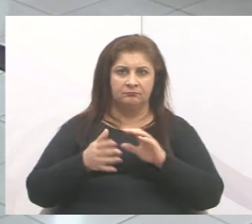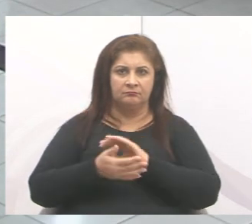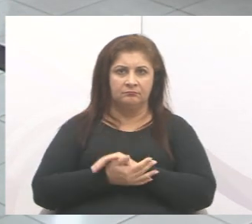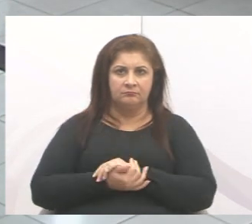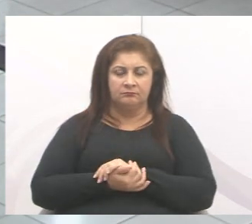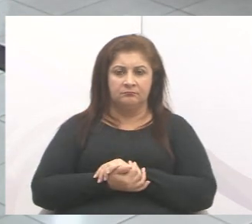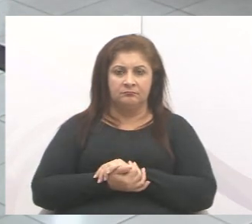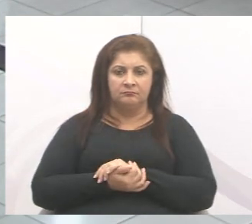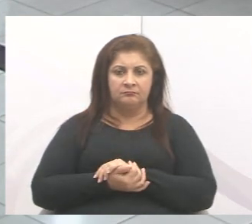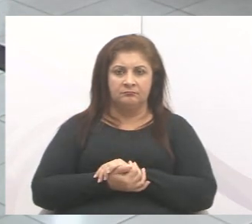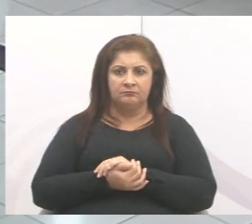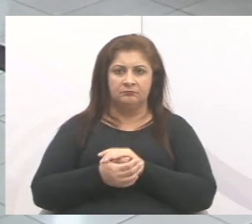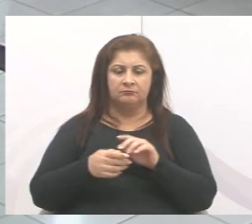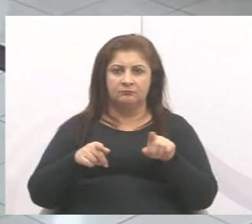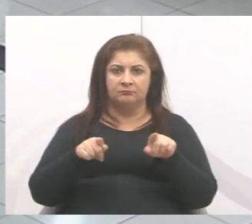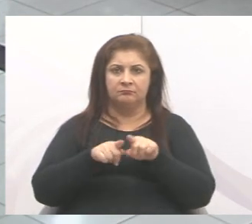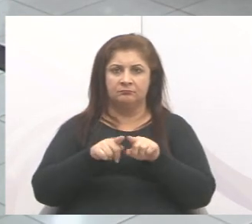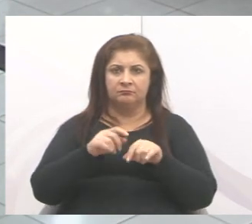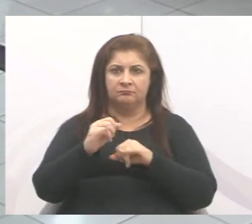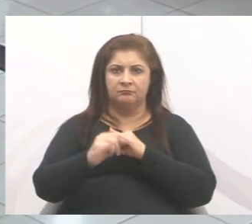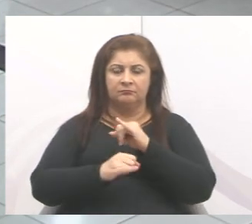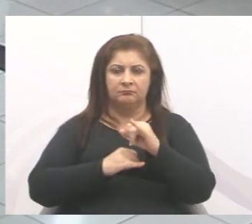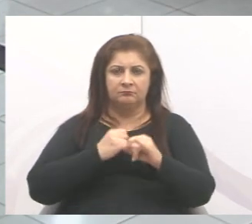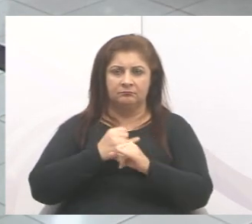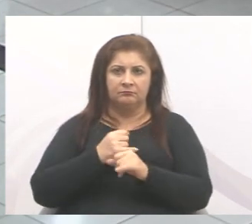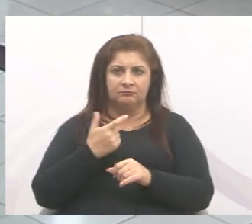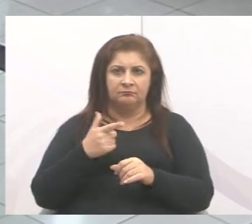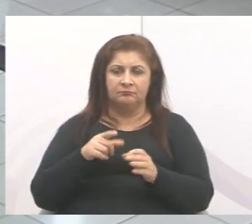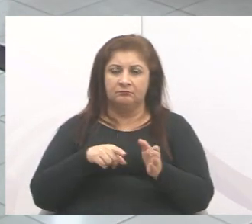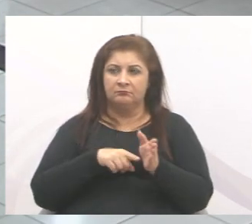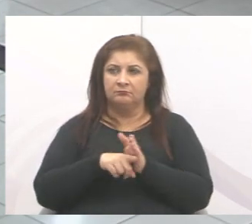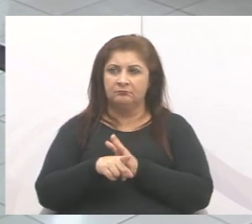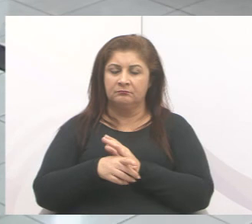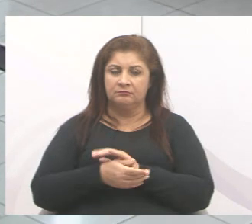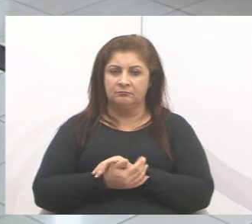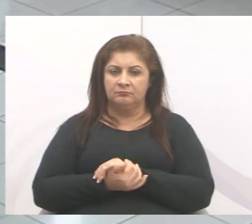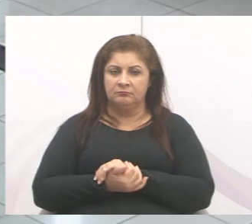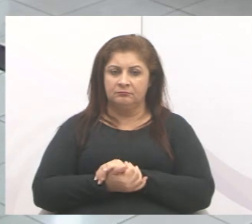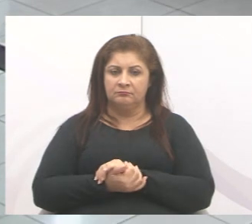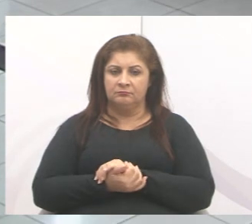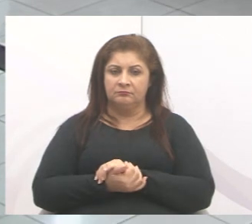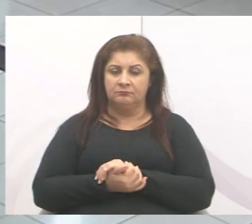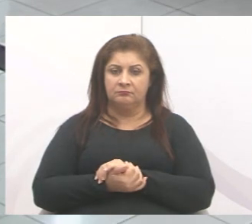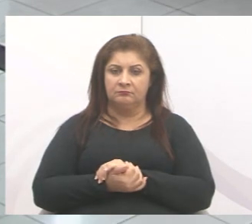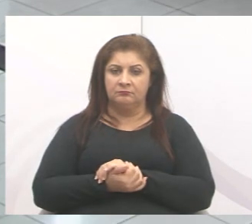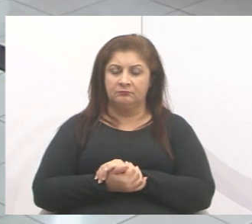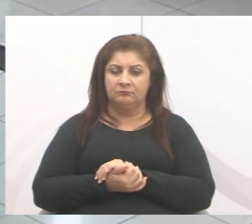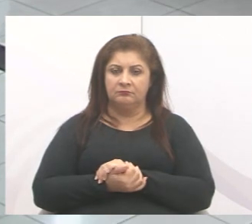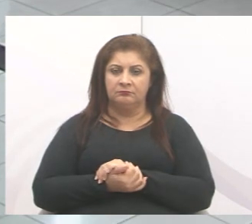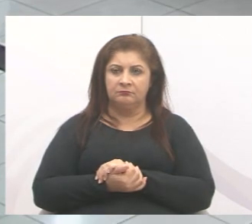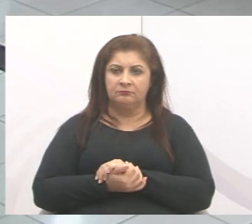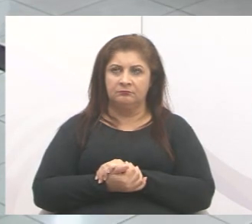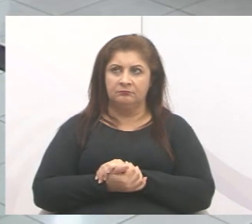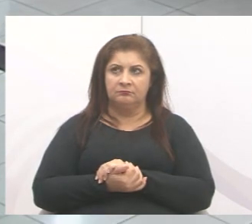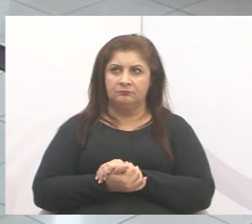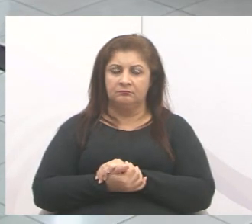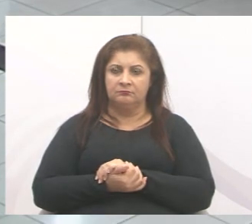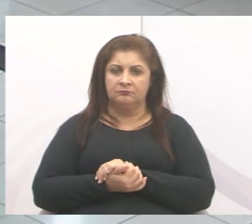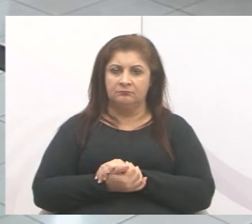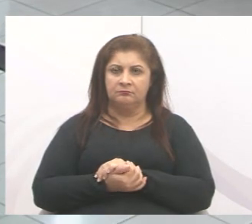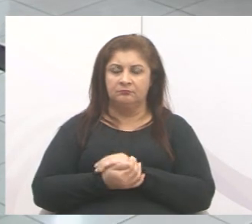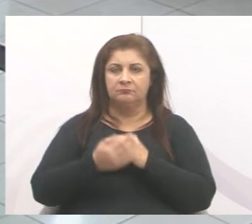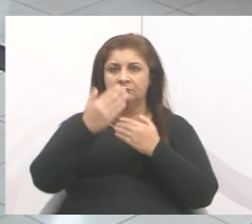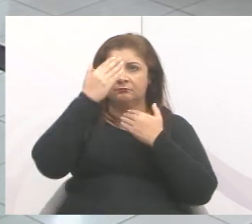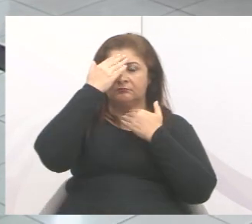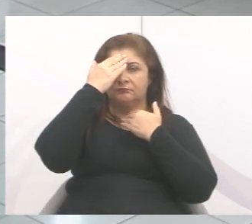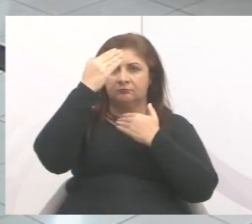também pela internet também não tem nenhuma pergunta por parte dos internautas. Então aqui